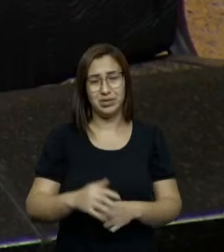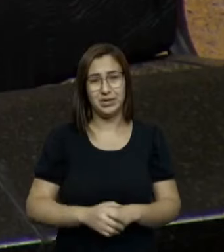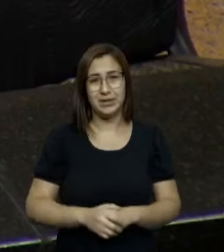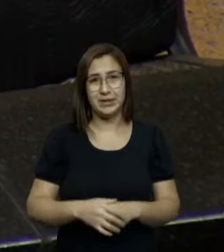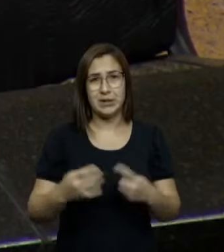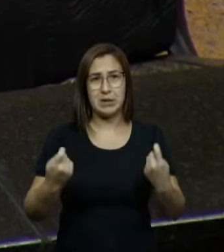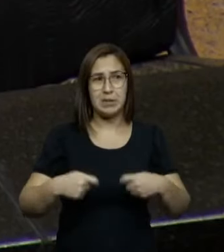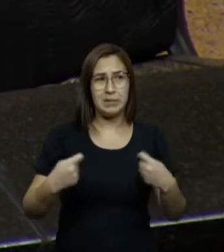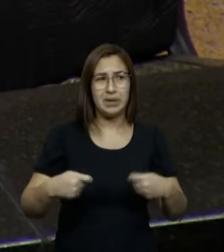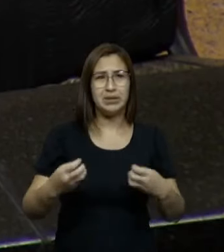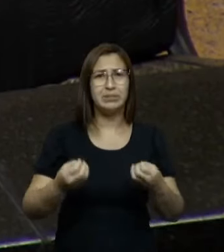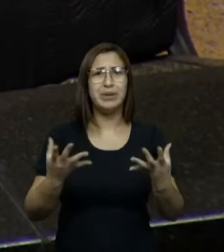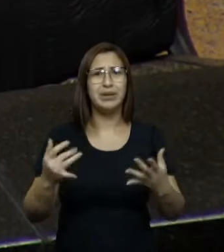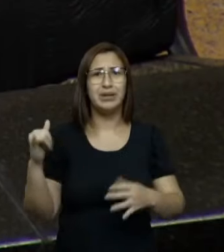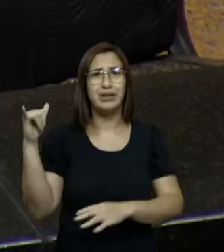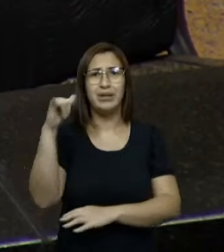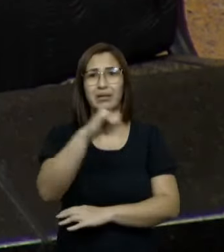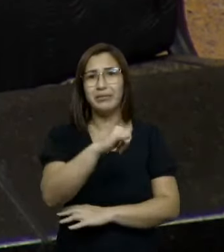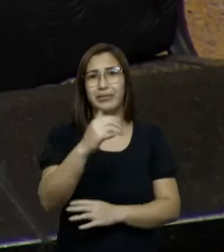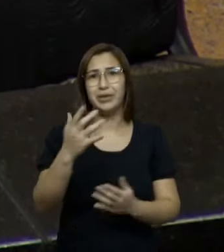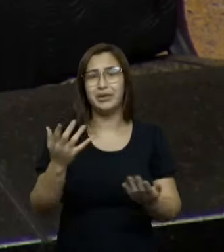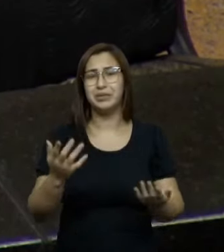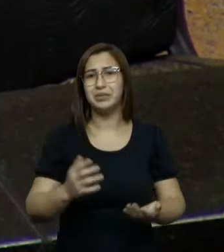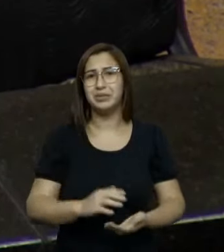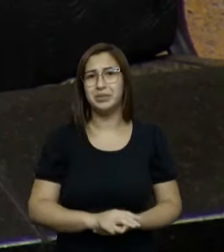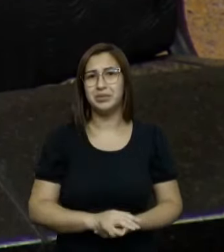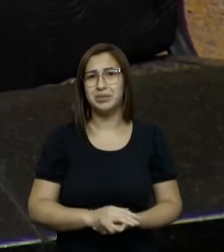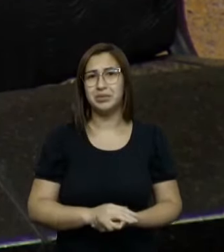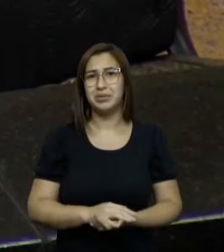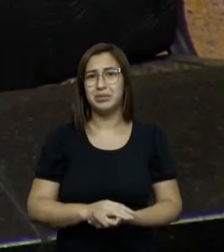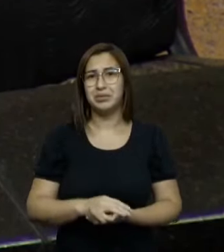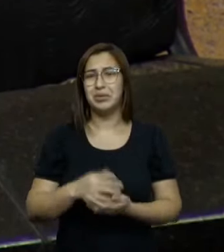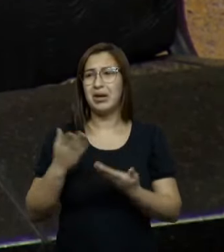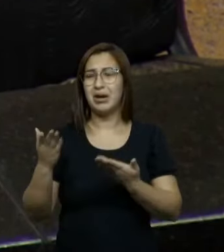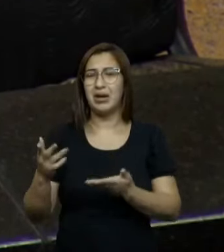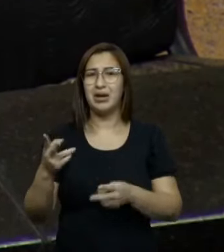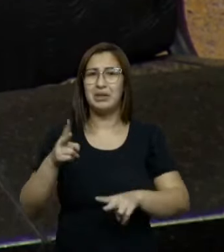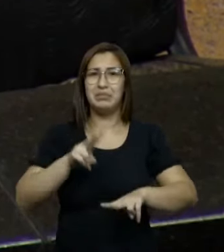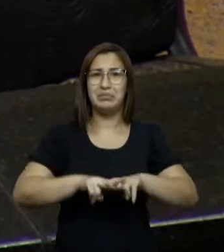de uma aeronave para transportar presos,